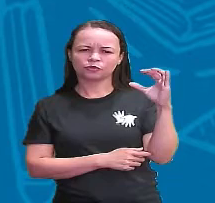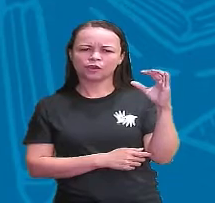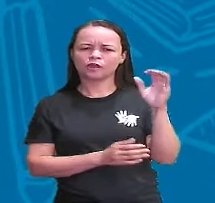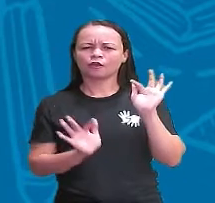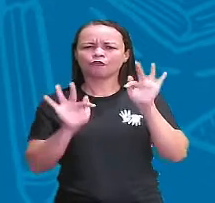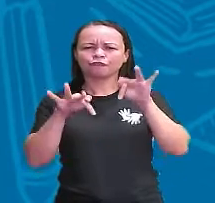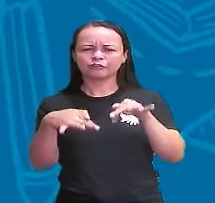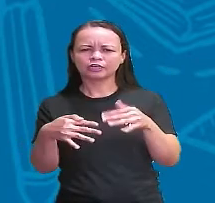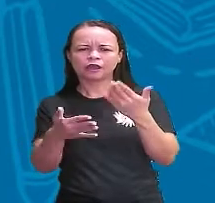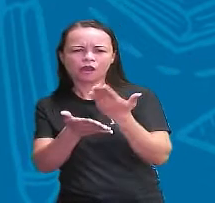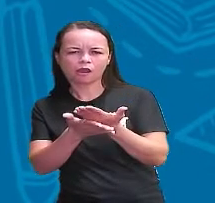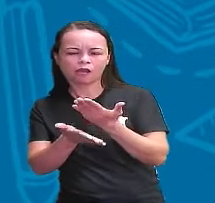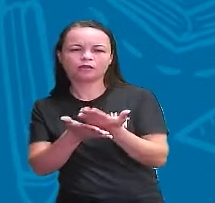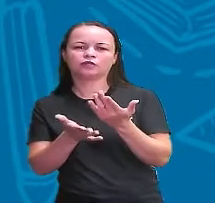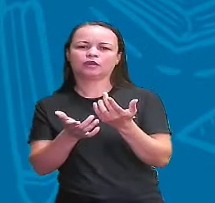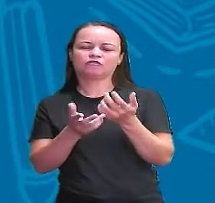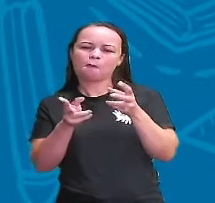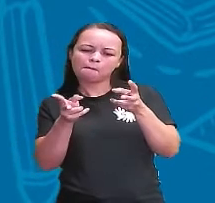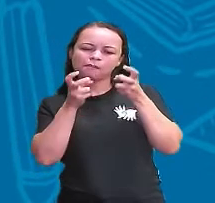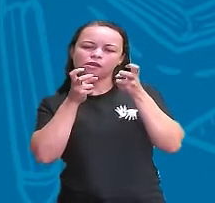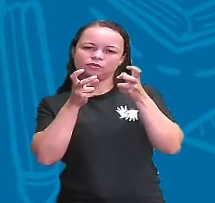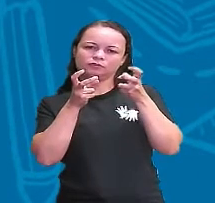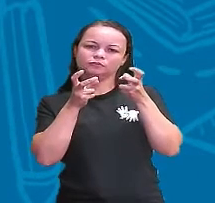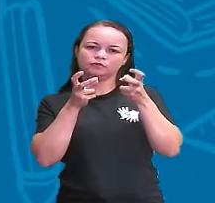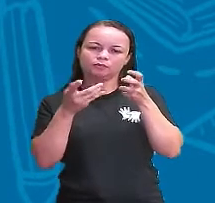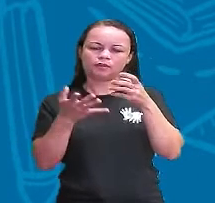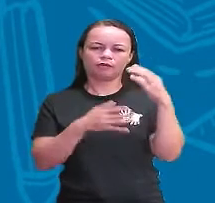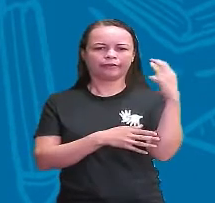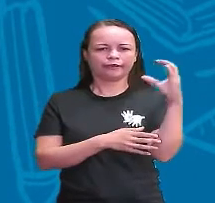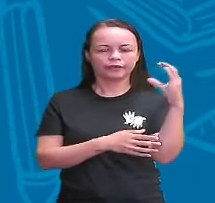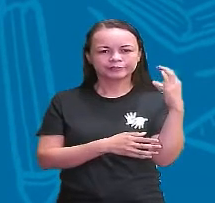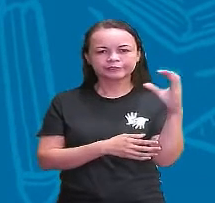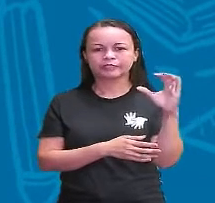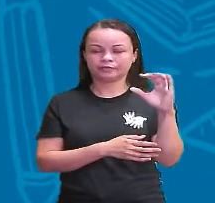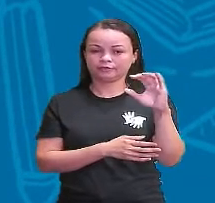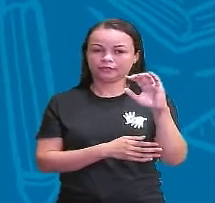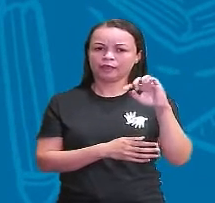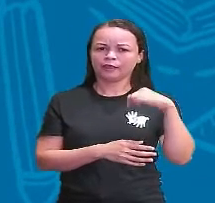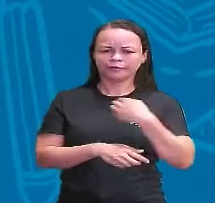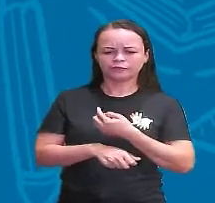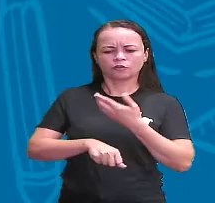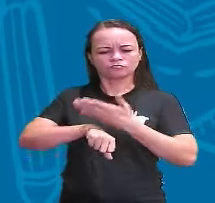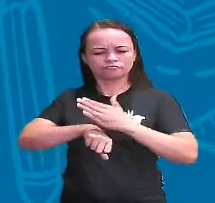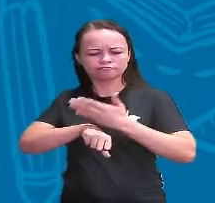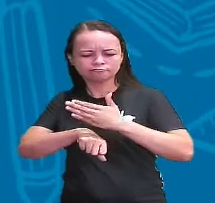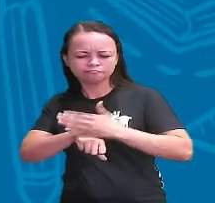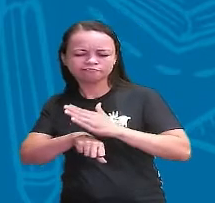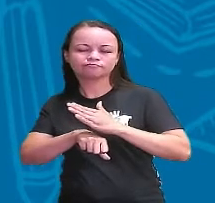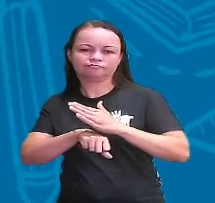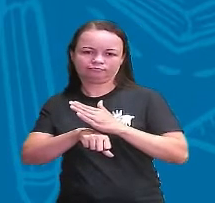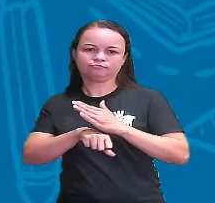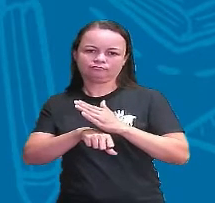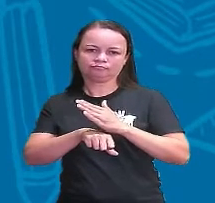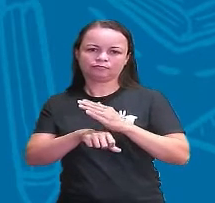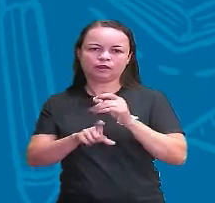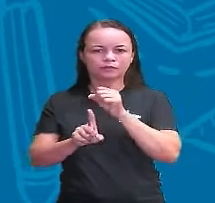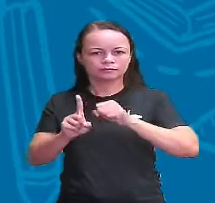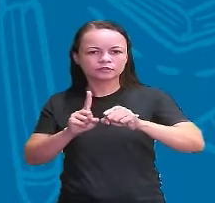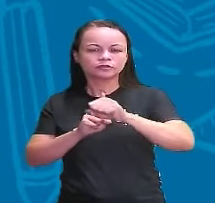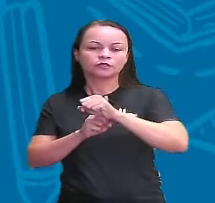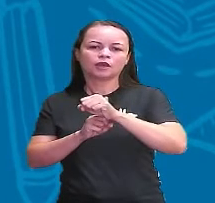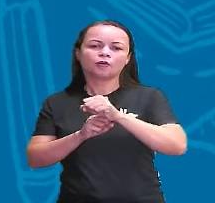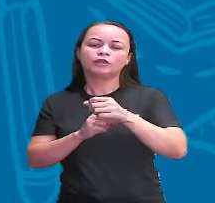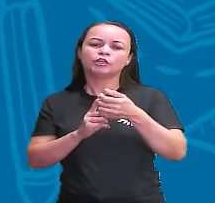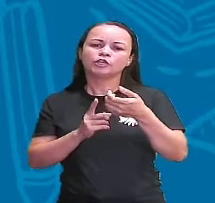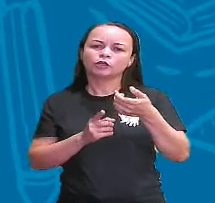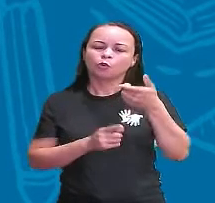nossa aula, a gente vai conseguir perceber a ciência em nossas práticas sociais. A gente vai conseguir